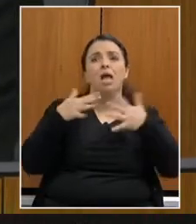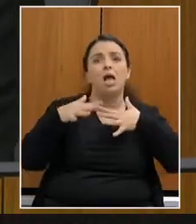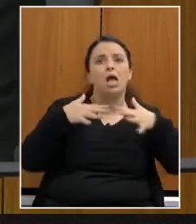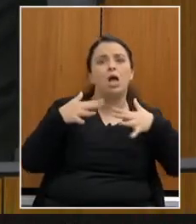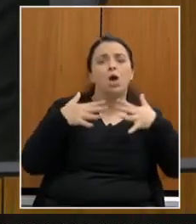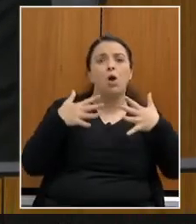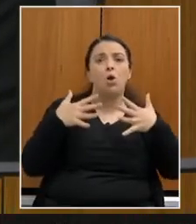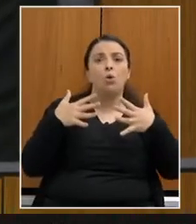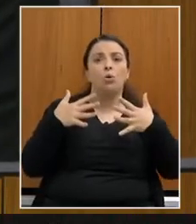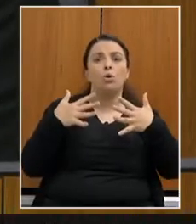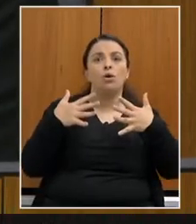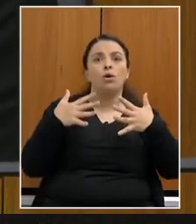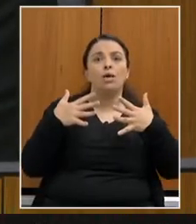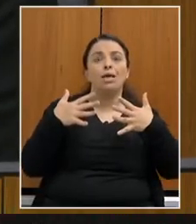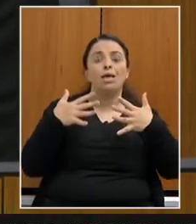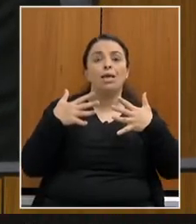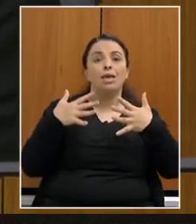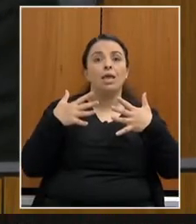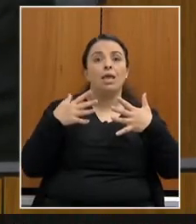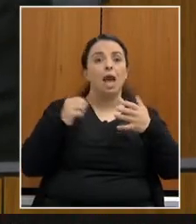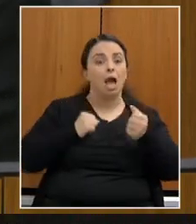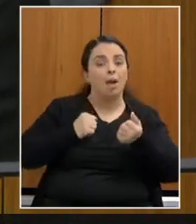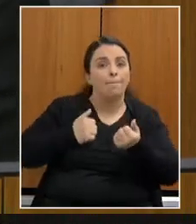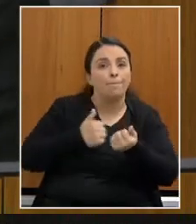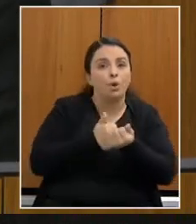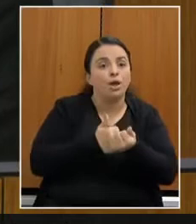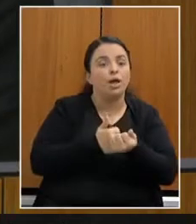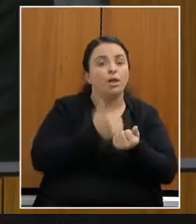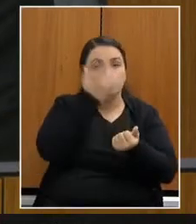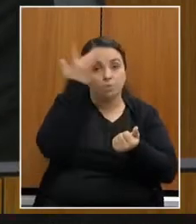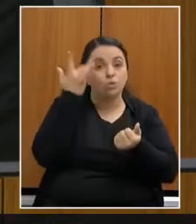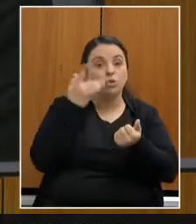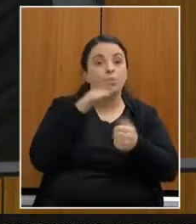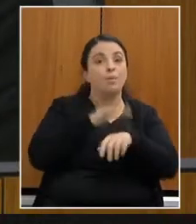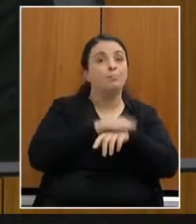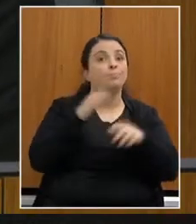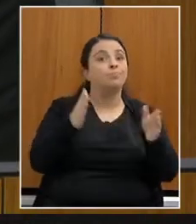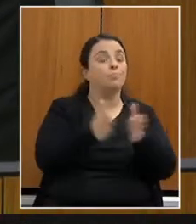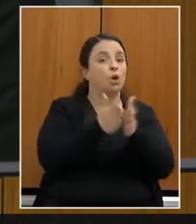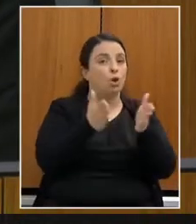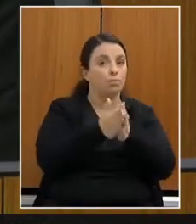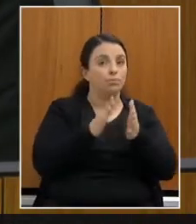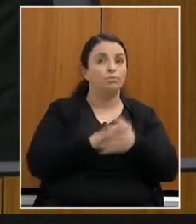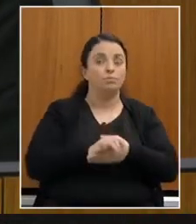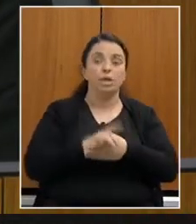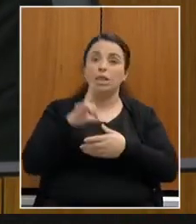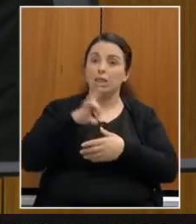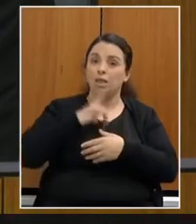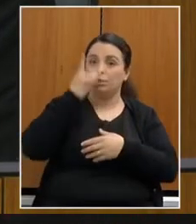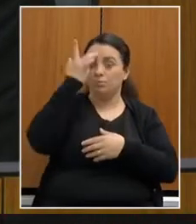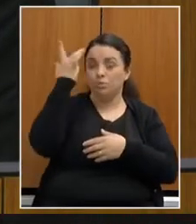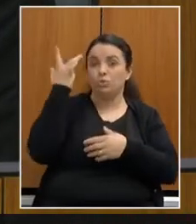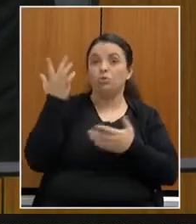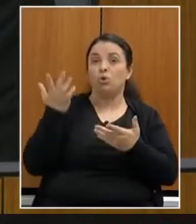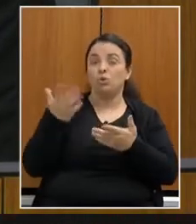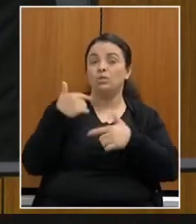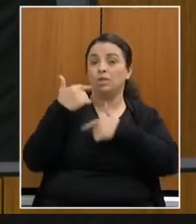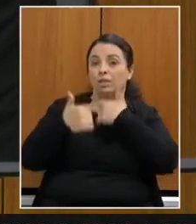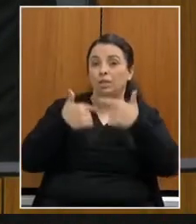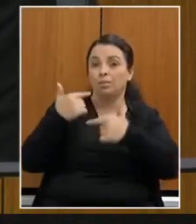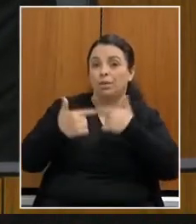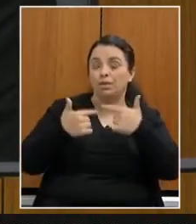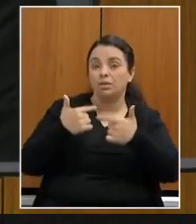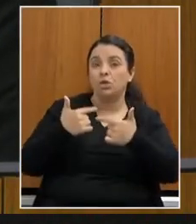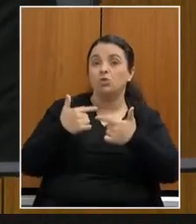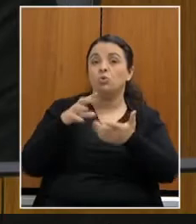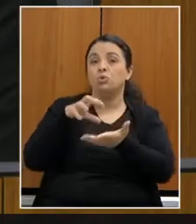frente com aquelas pessoas mais pobres então você tem aqueles trabalhadores do sistema público que estão fazendo a busca ativa que estão no centro de